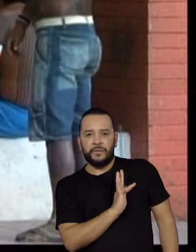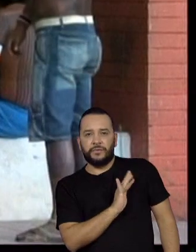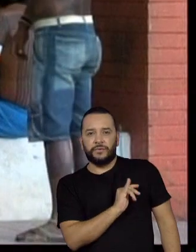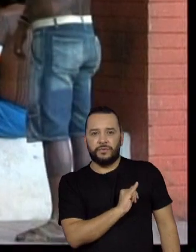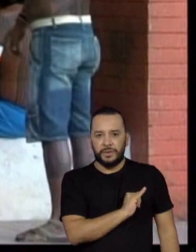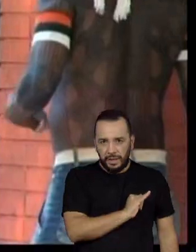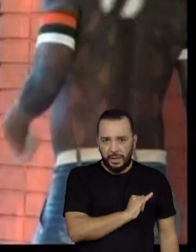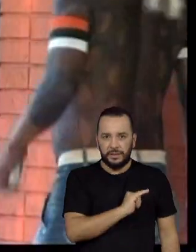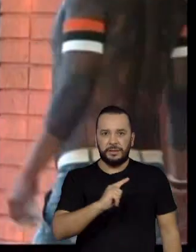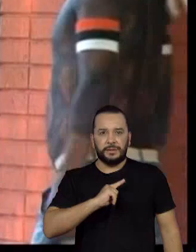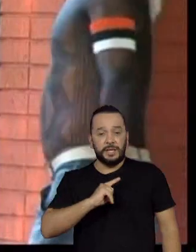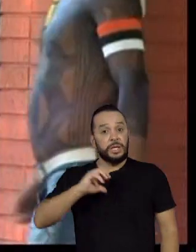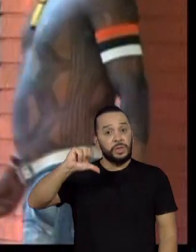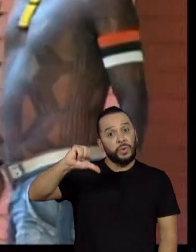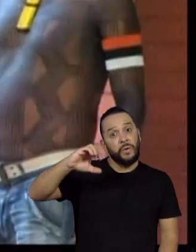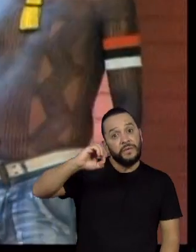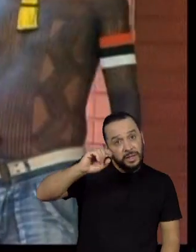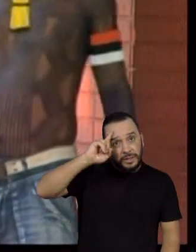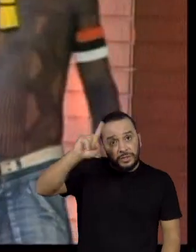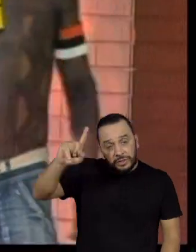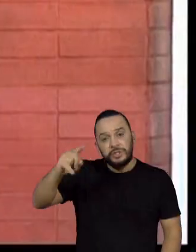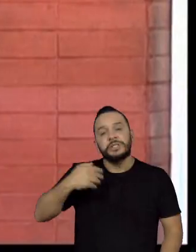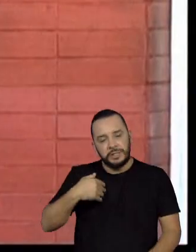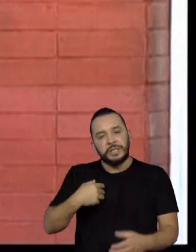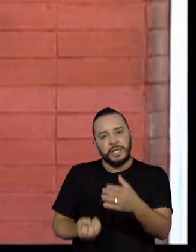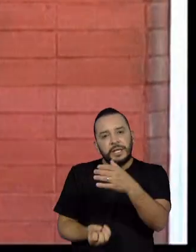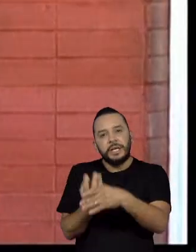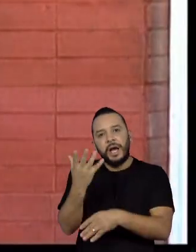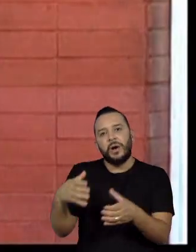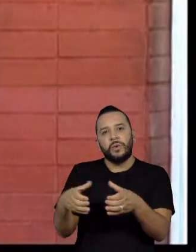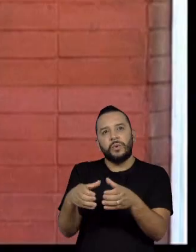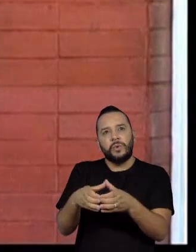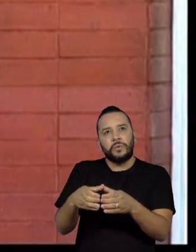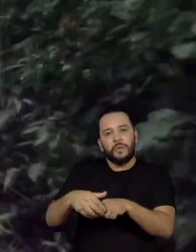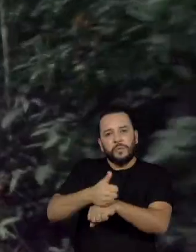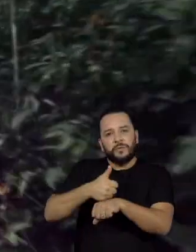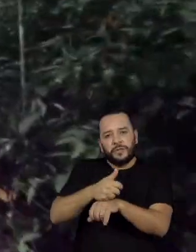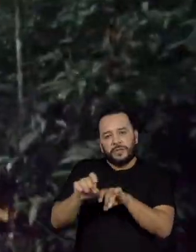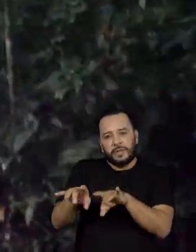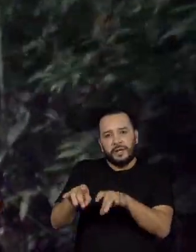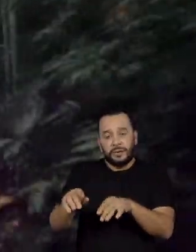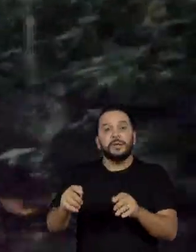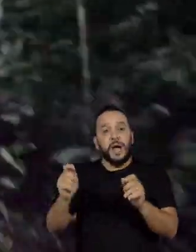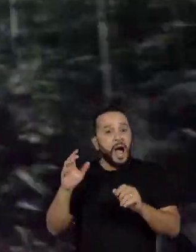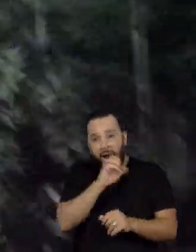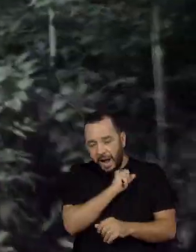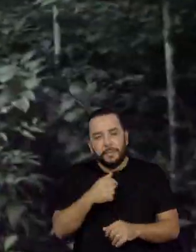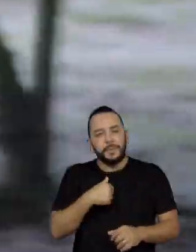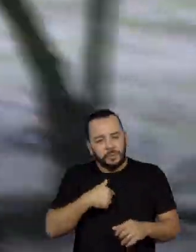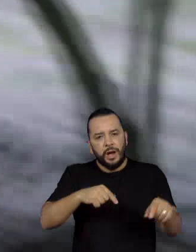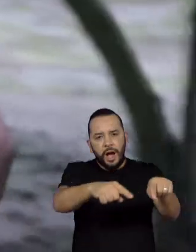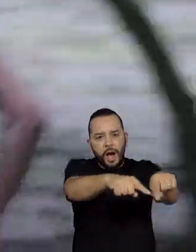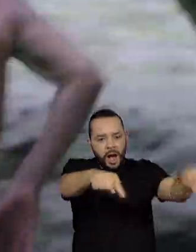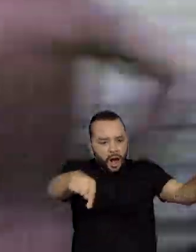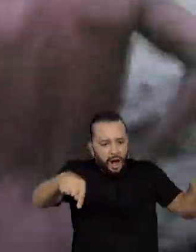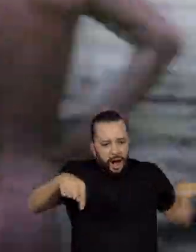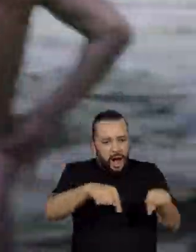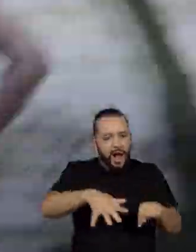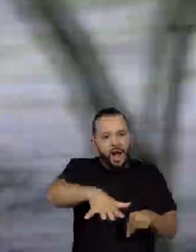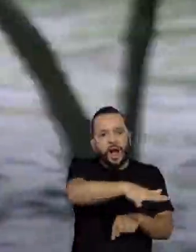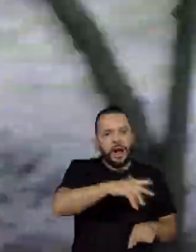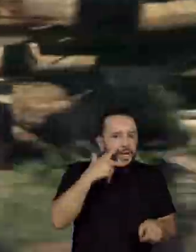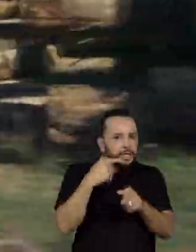90 dias para formar grupo técnico e agilizar a demarcação da terra indígena Piripicura no